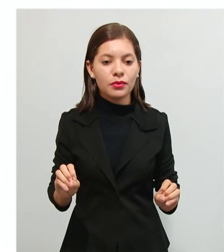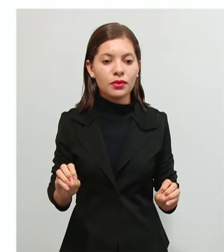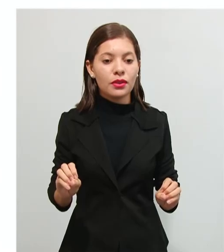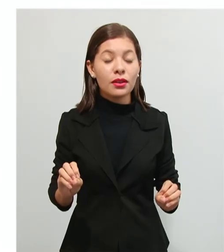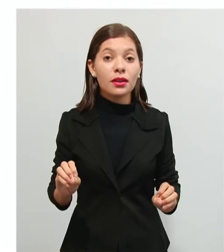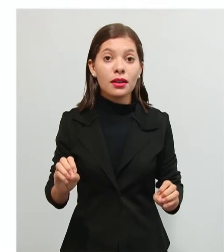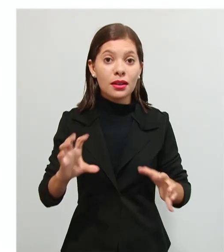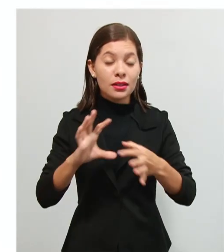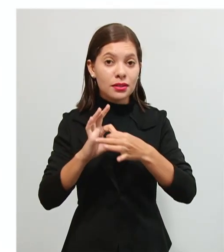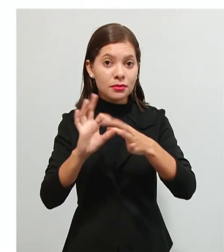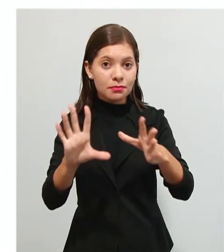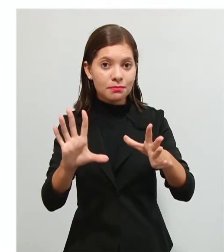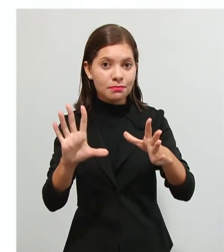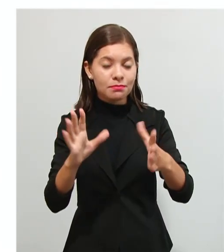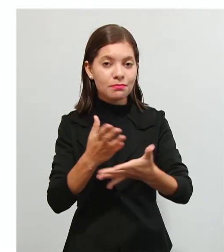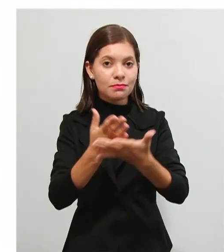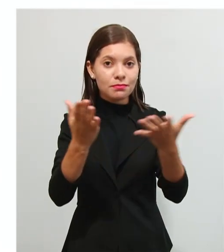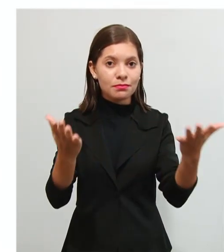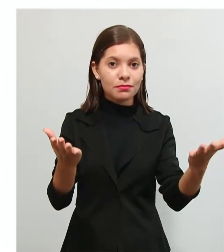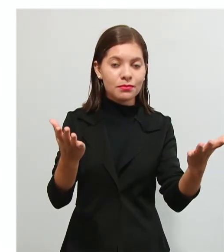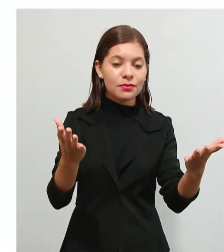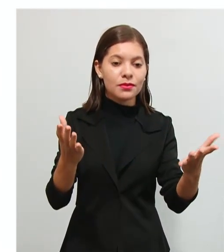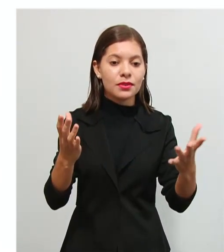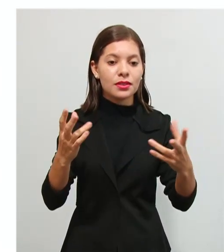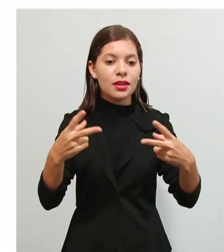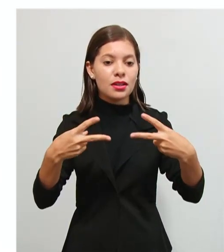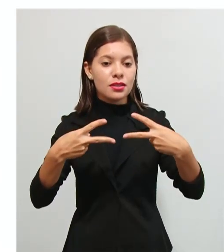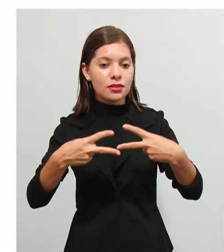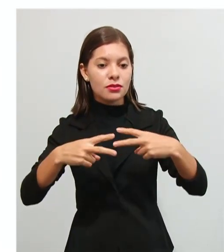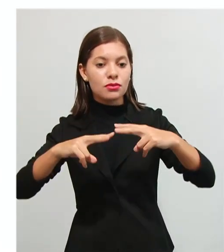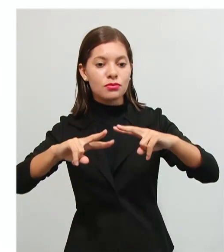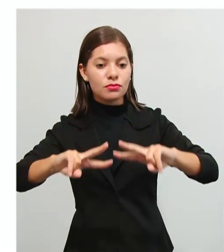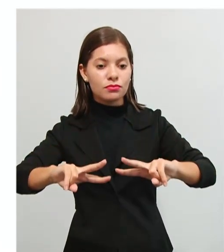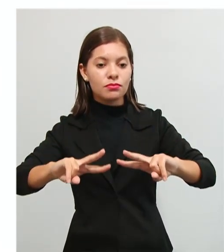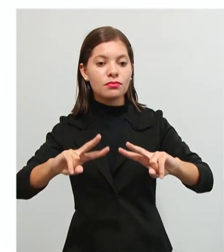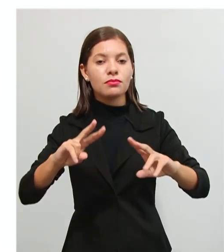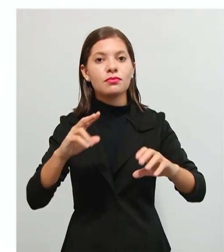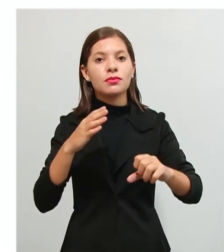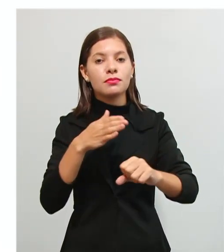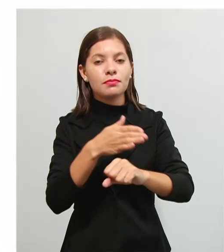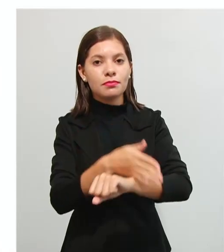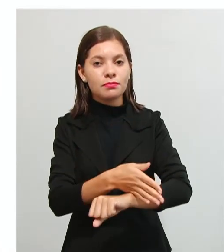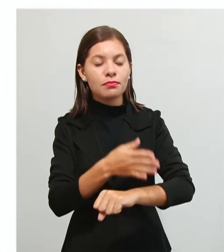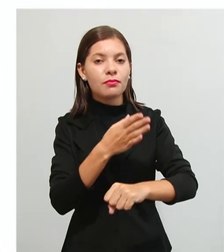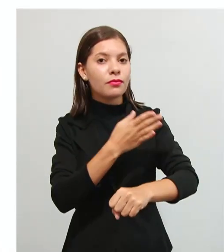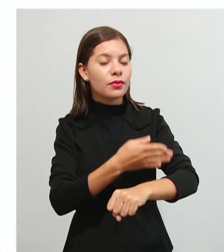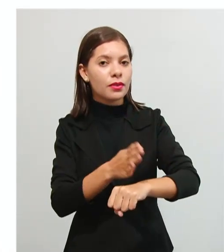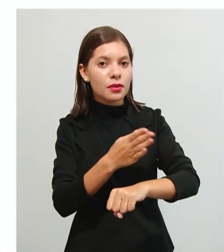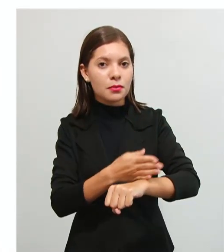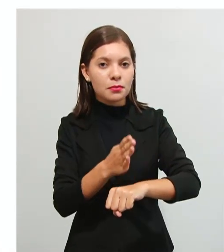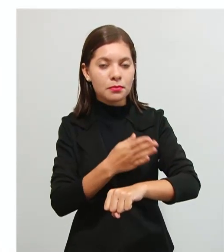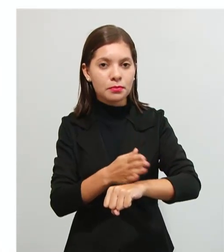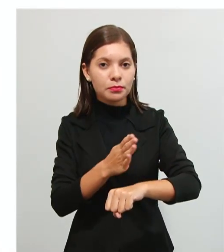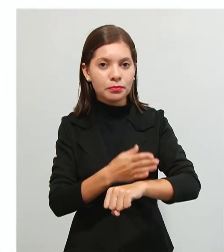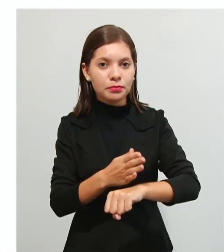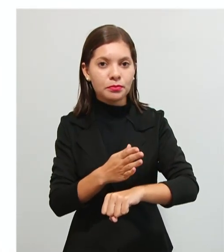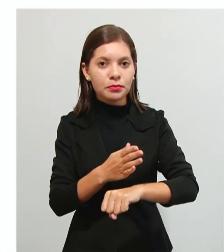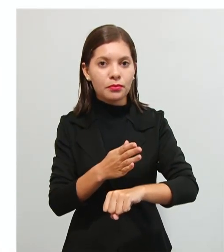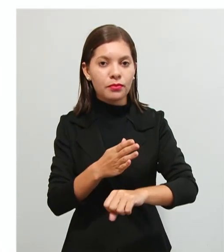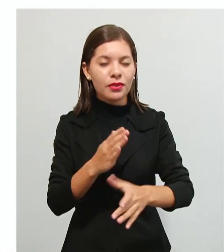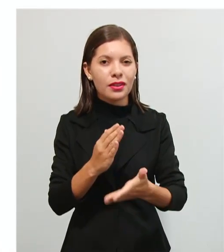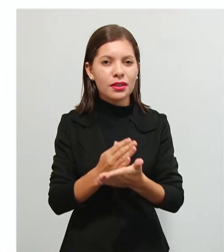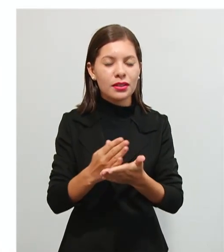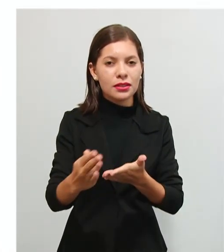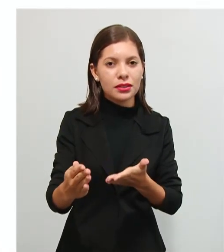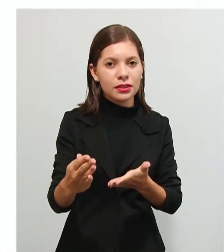será disponibilizado para vocês o endereço para vocês poderem pôr em prática esse teste. Então, seguindo a